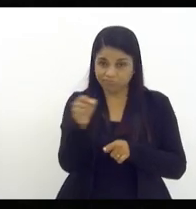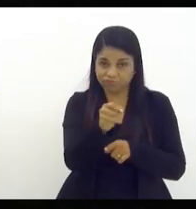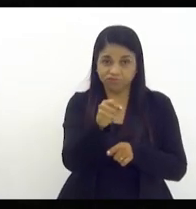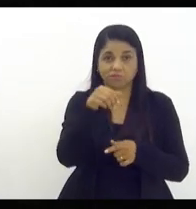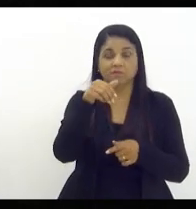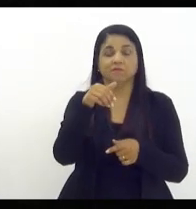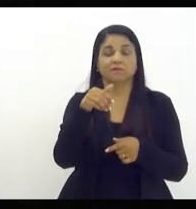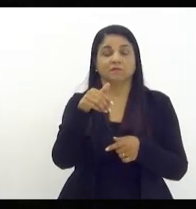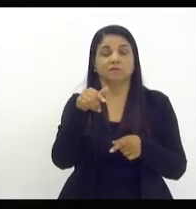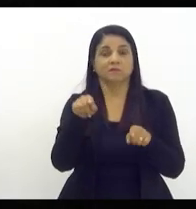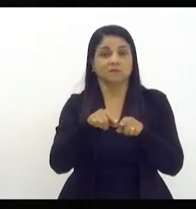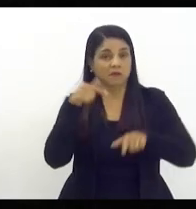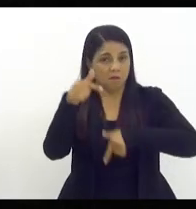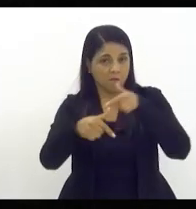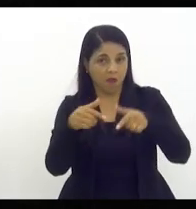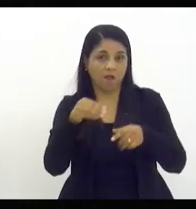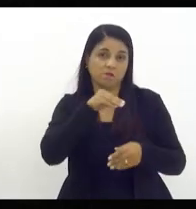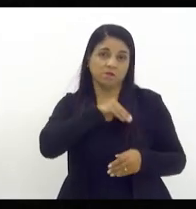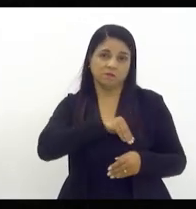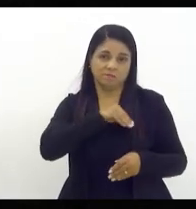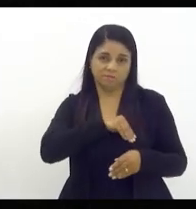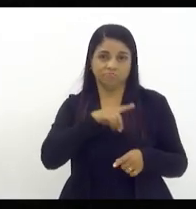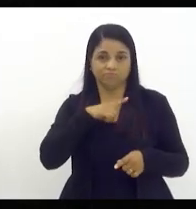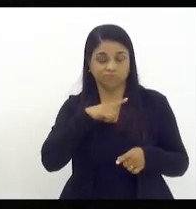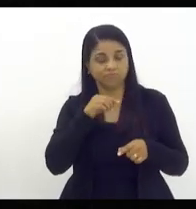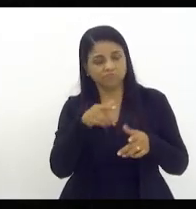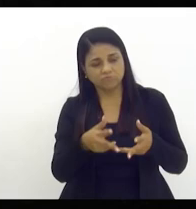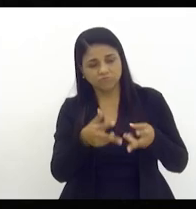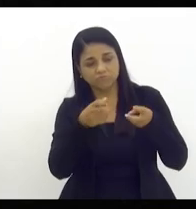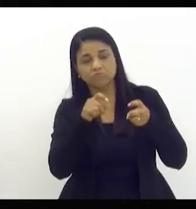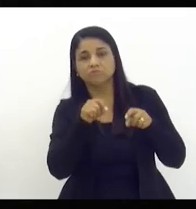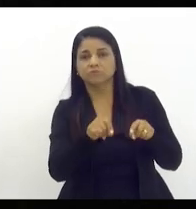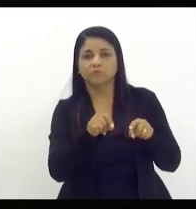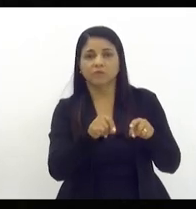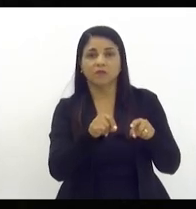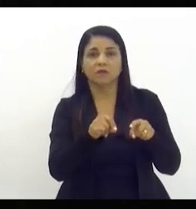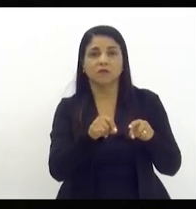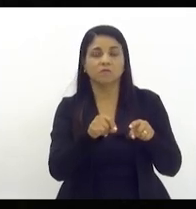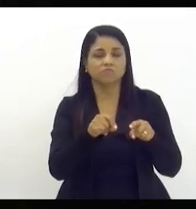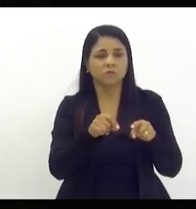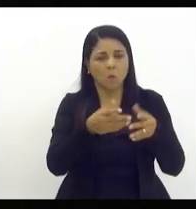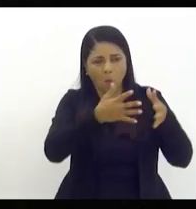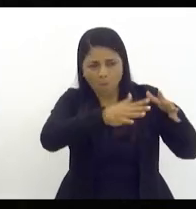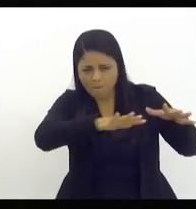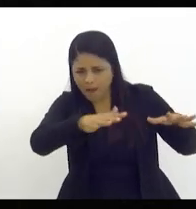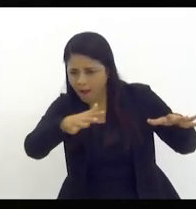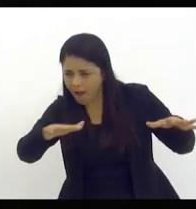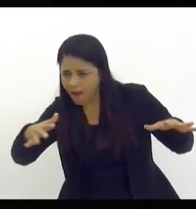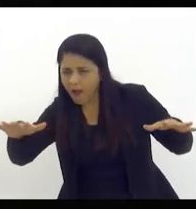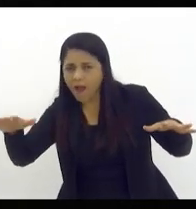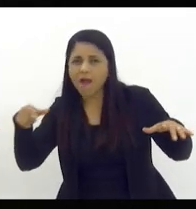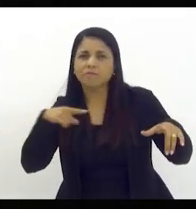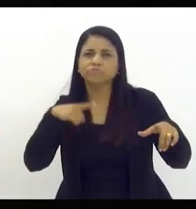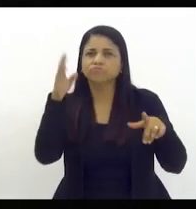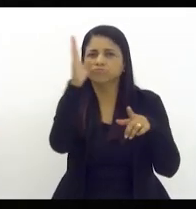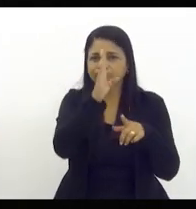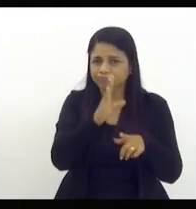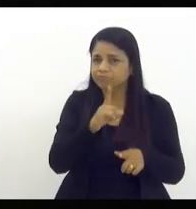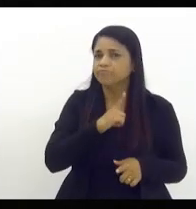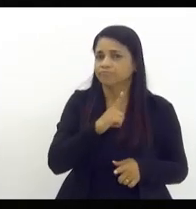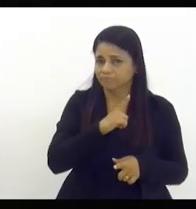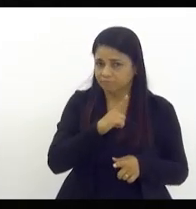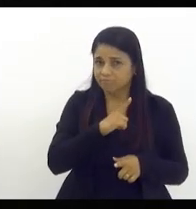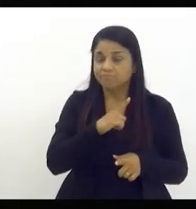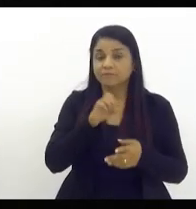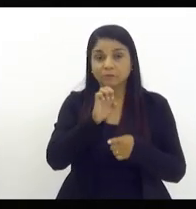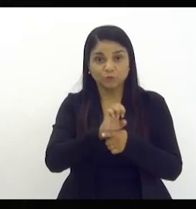esse projeto de lei, esse programa, foi exatamente dando uma olhada na grande costa que nós temos e que aqui no nosso